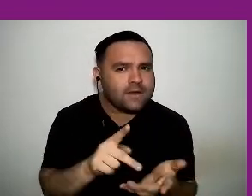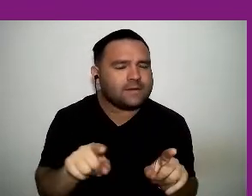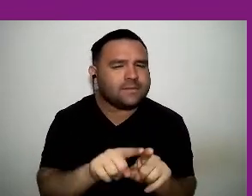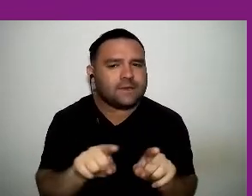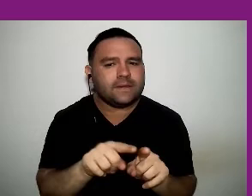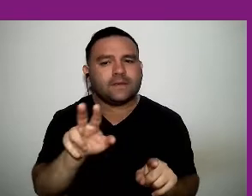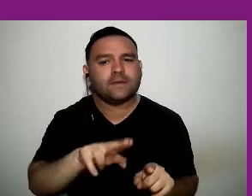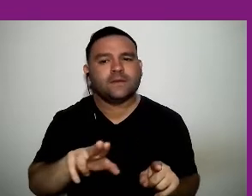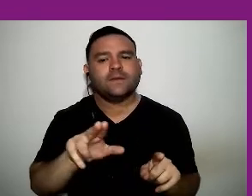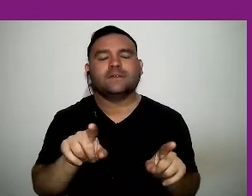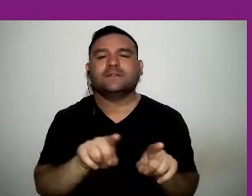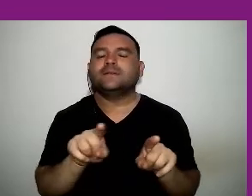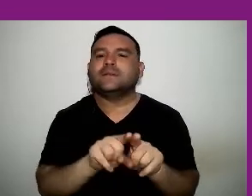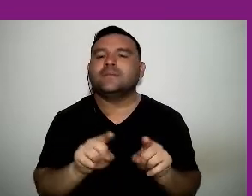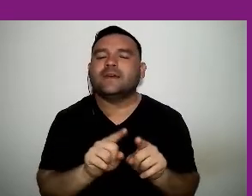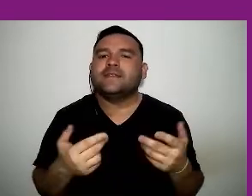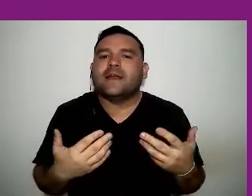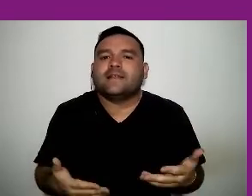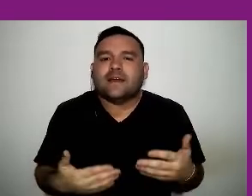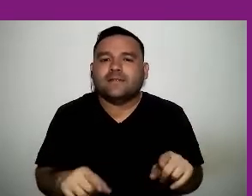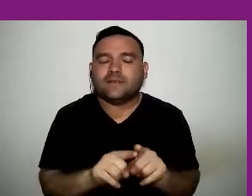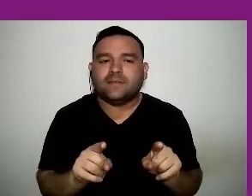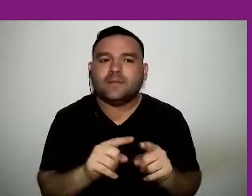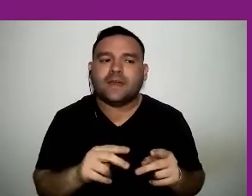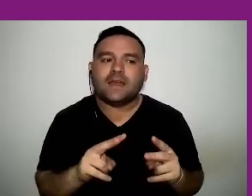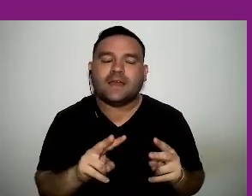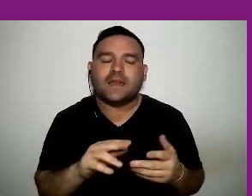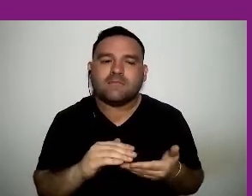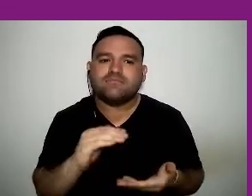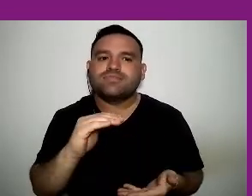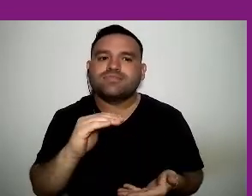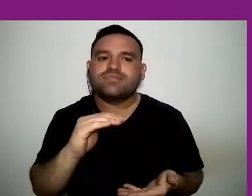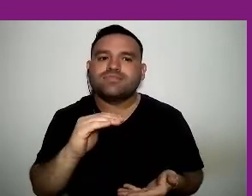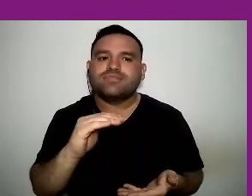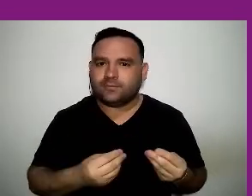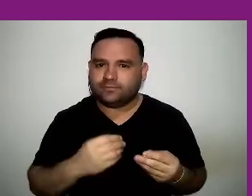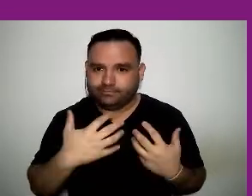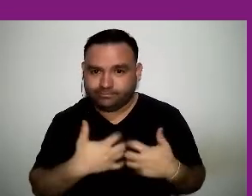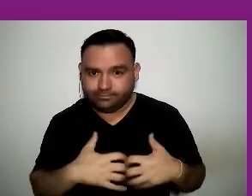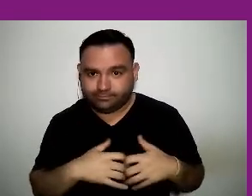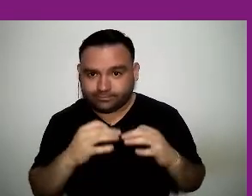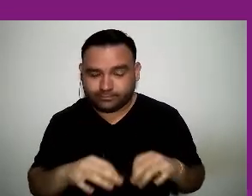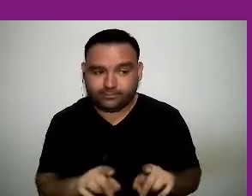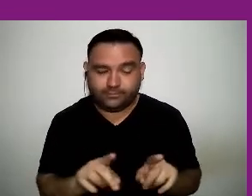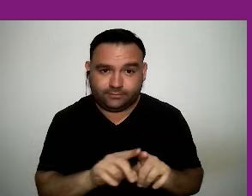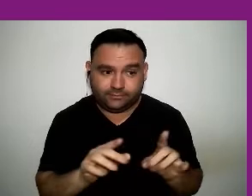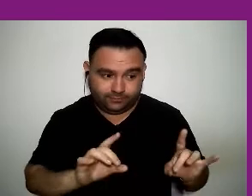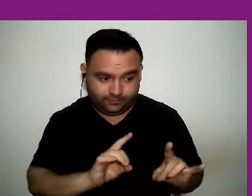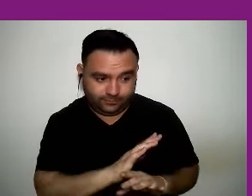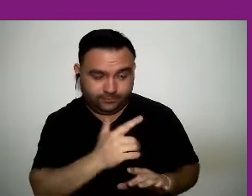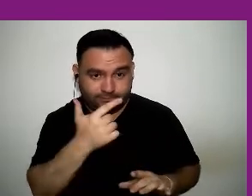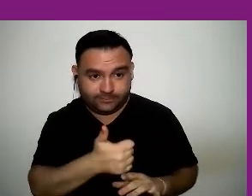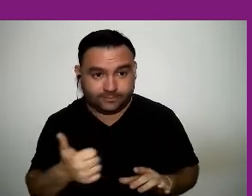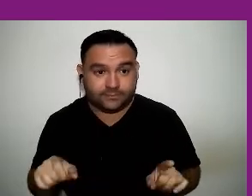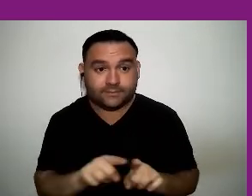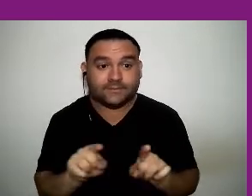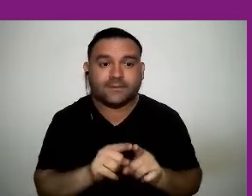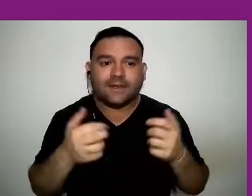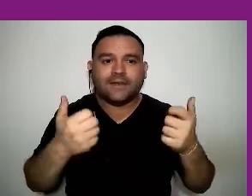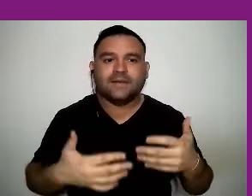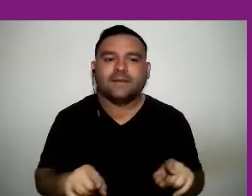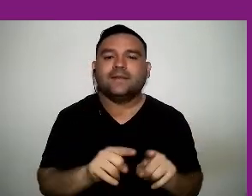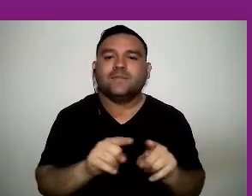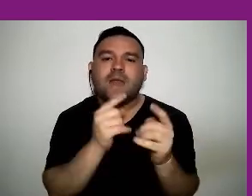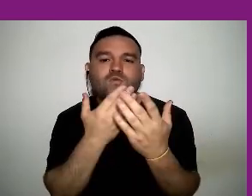usa baixa potência, baixo volume? É eficiente em termos de desfechos? E vou falar um pouco